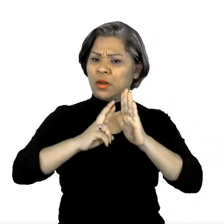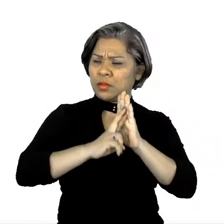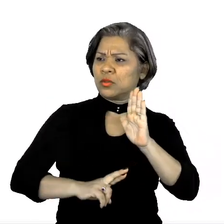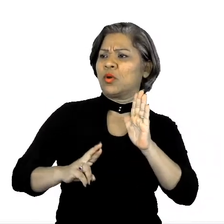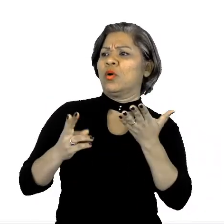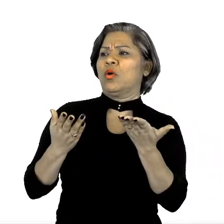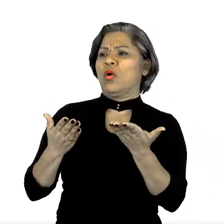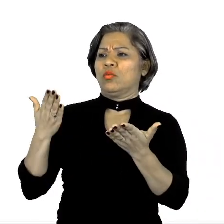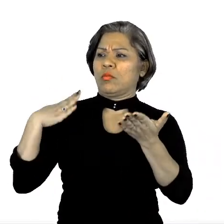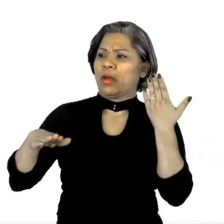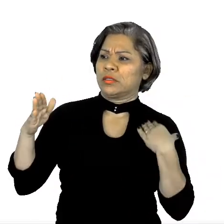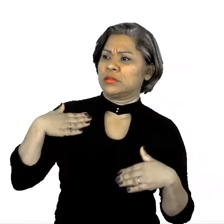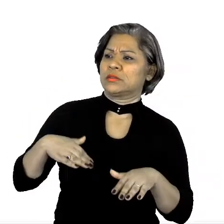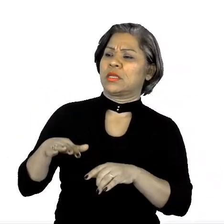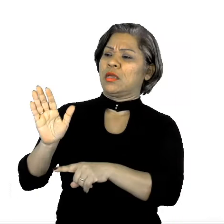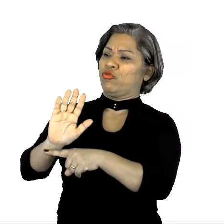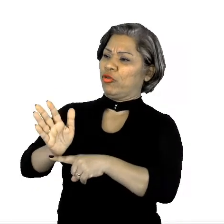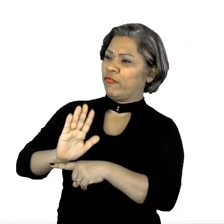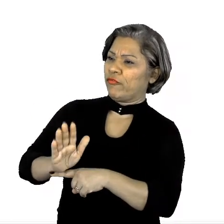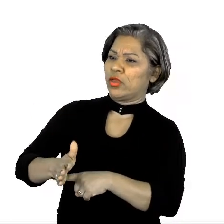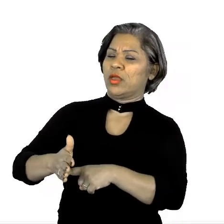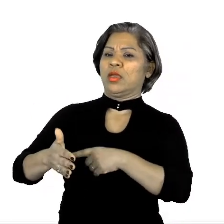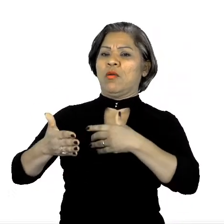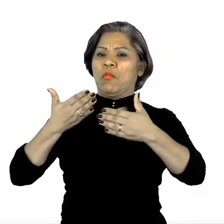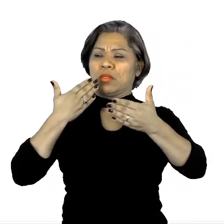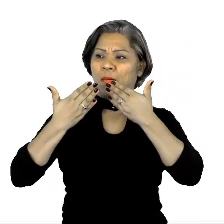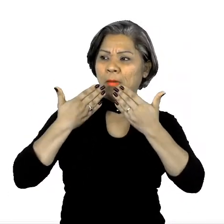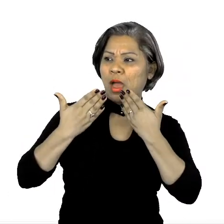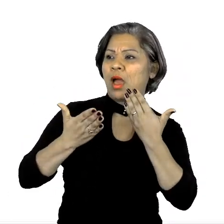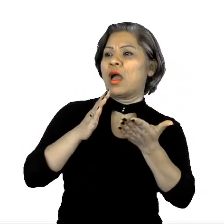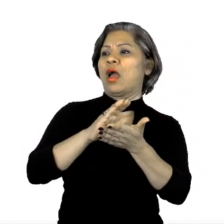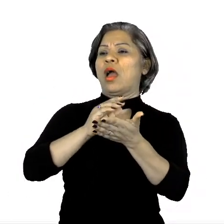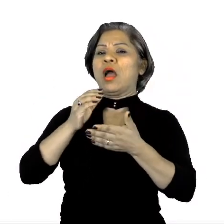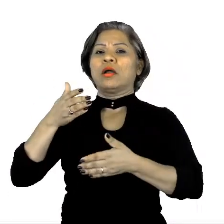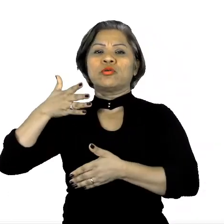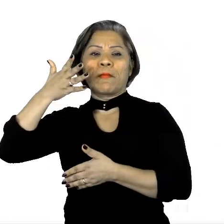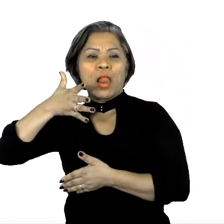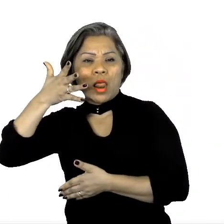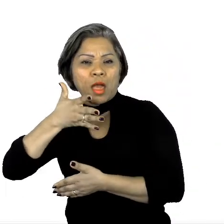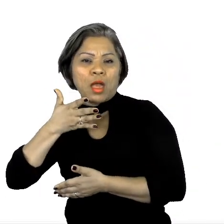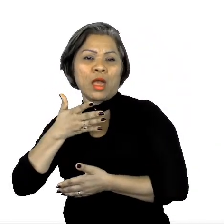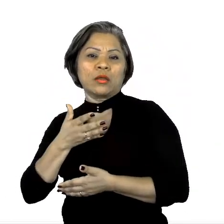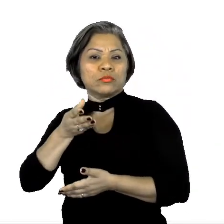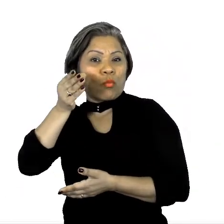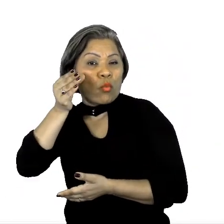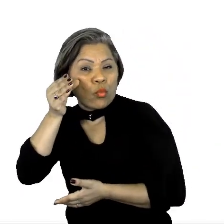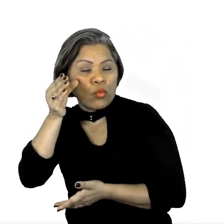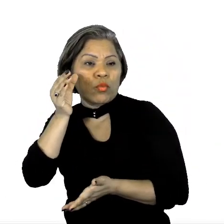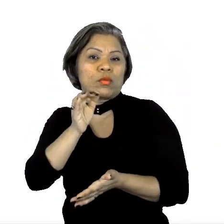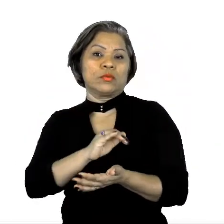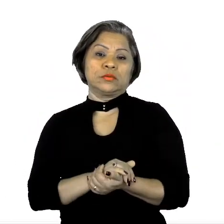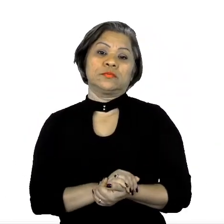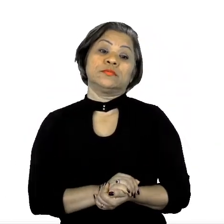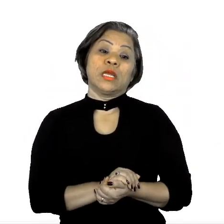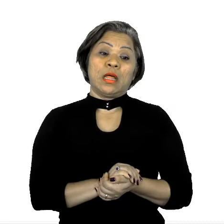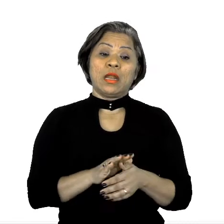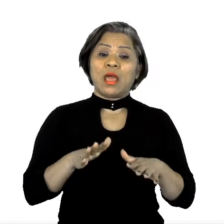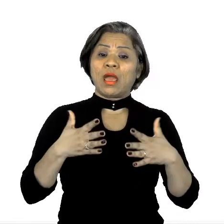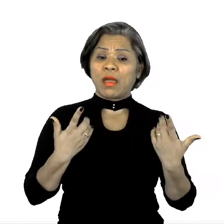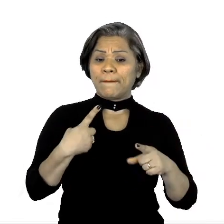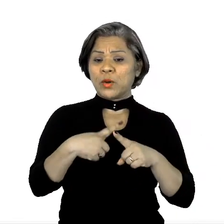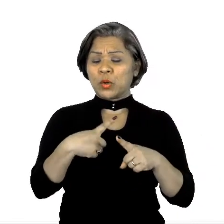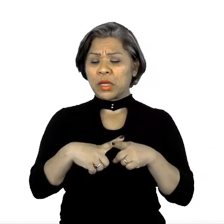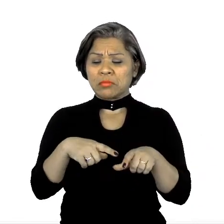filmes, de debates, de palestras assistidas, os quais dispensam certos elementos técnicos, por